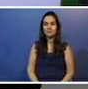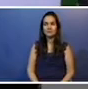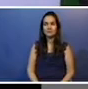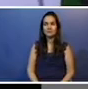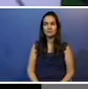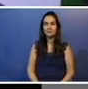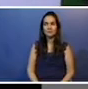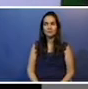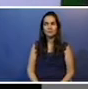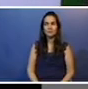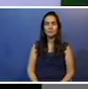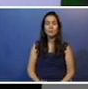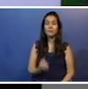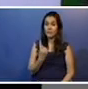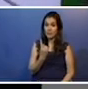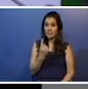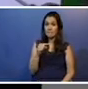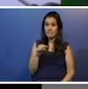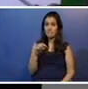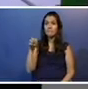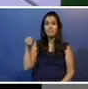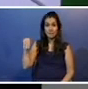numeração romana.